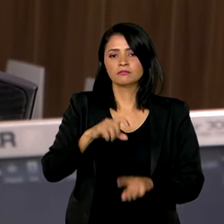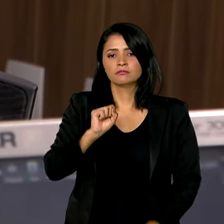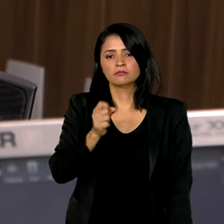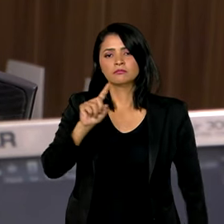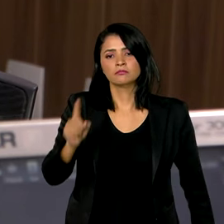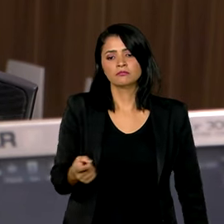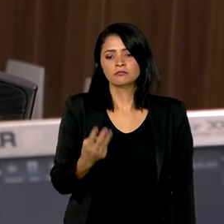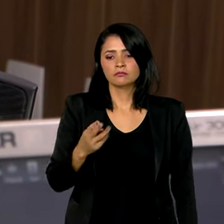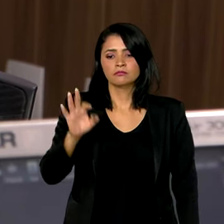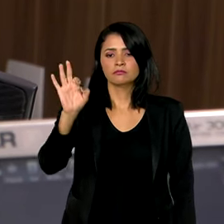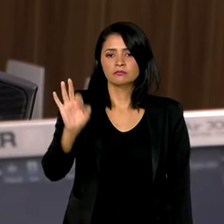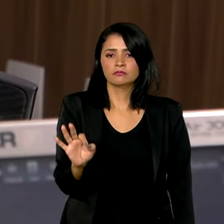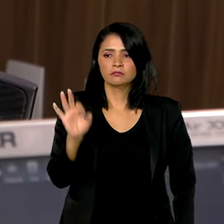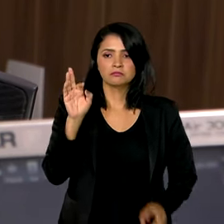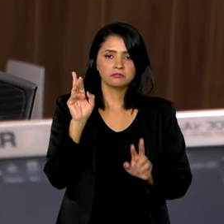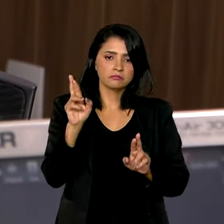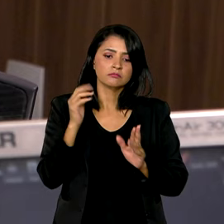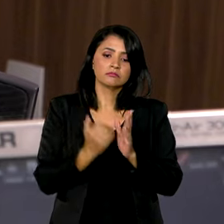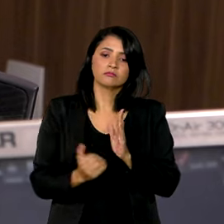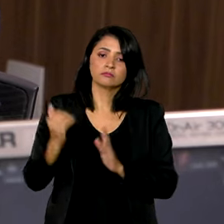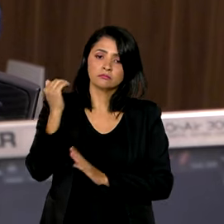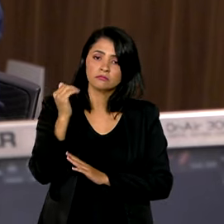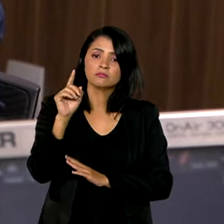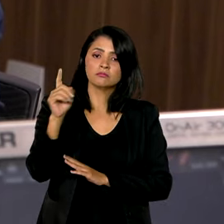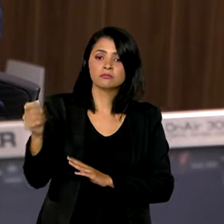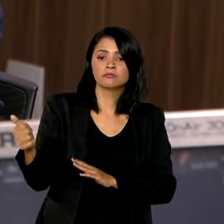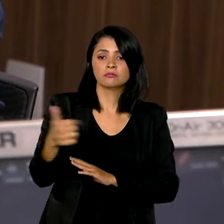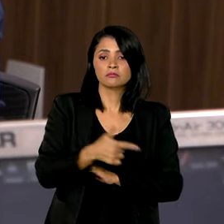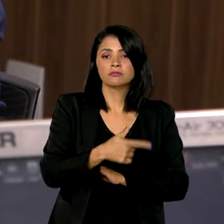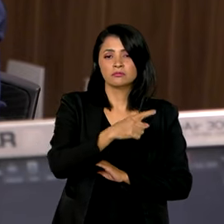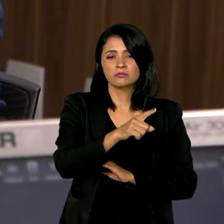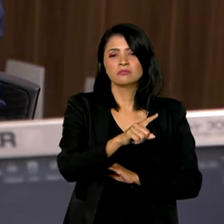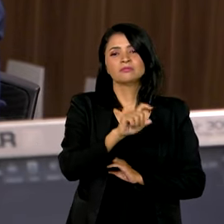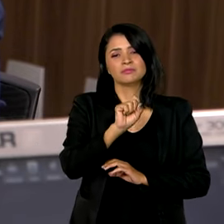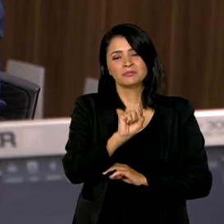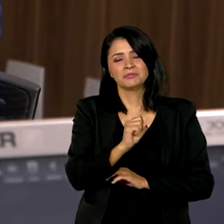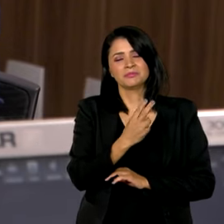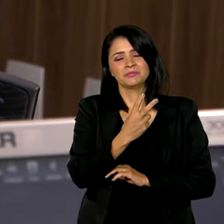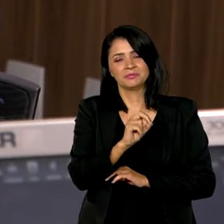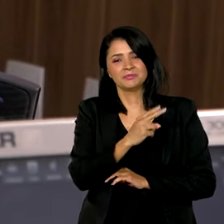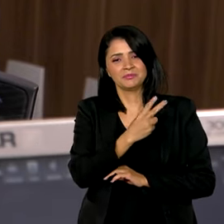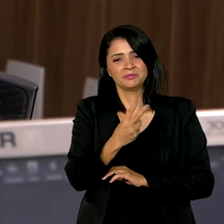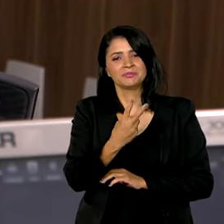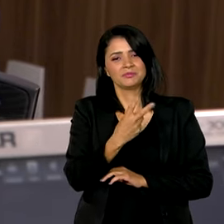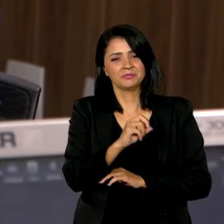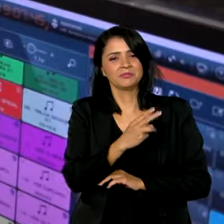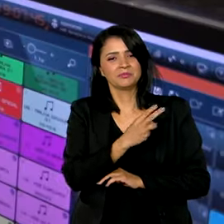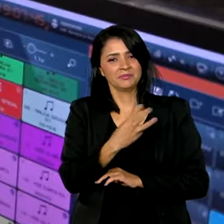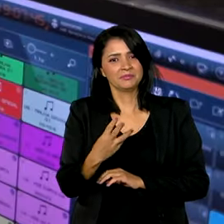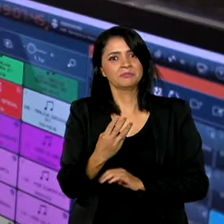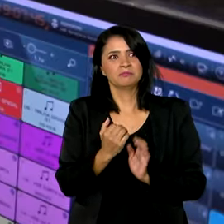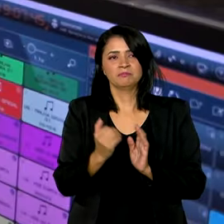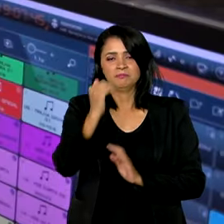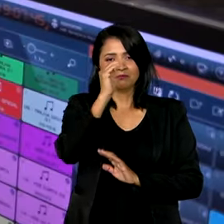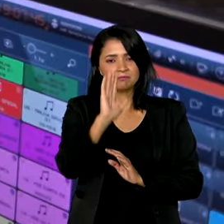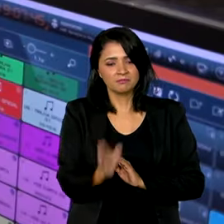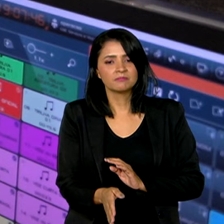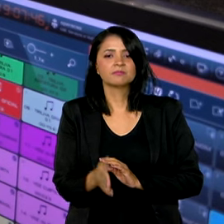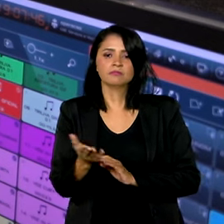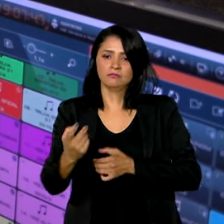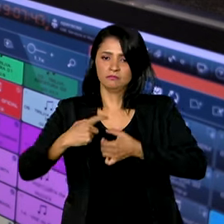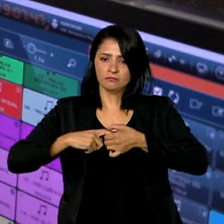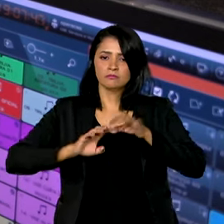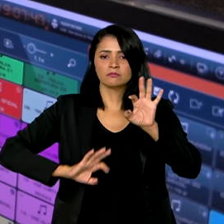8,3 que a expectativa de aumento é maior do que a super safra 2022 2023 Eh voltou o plano